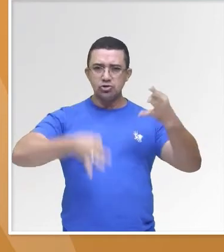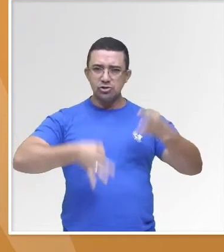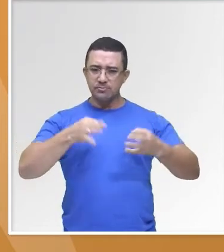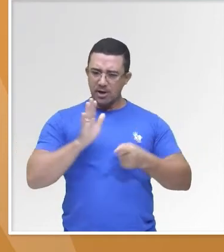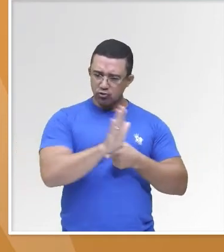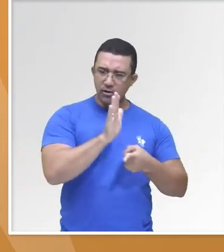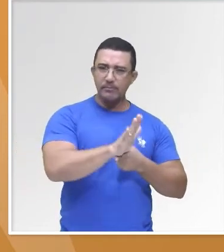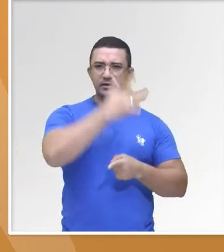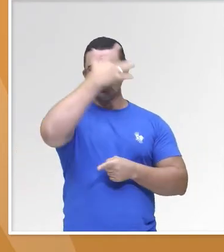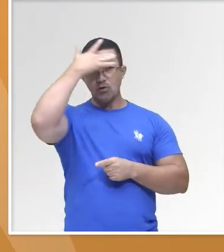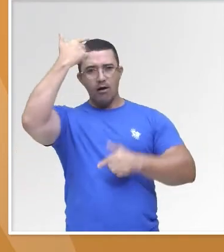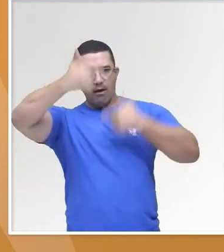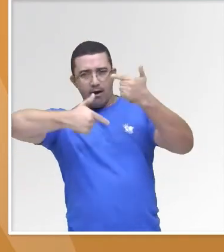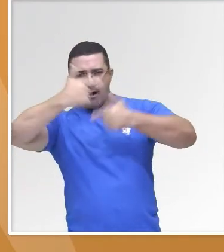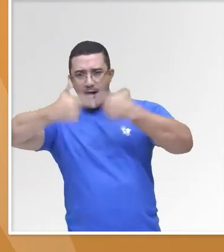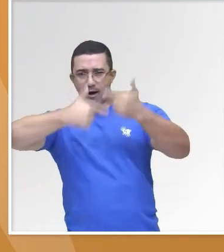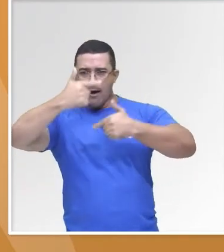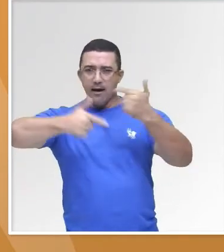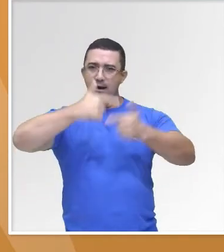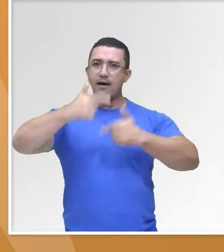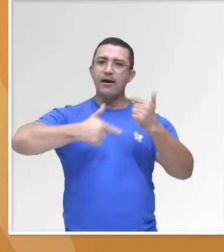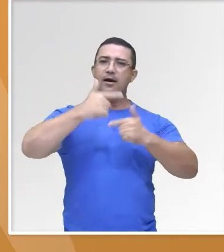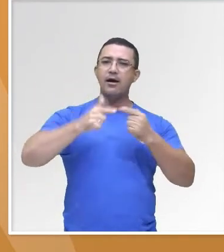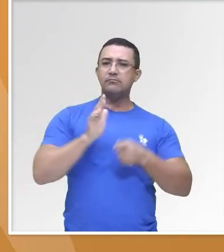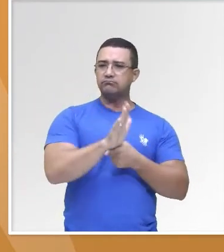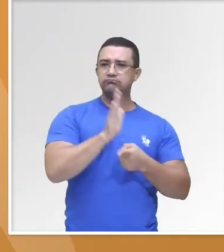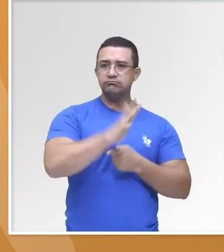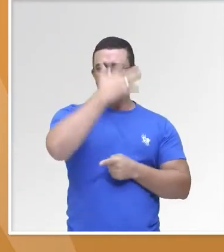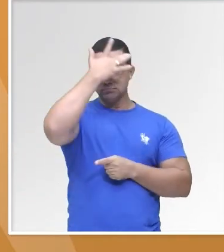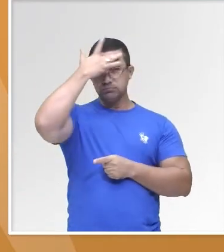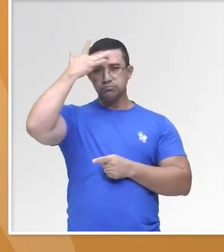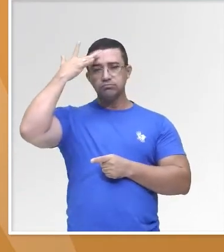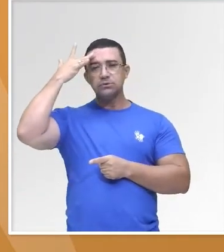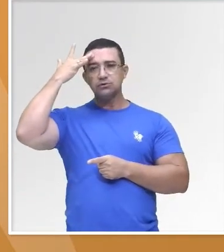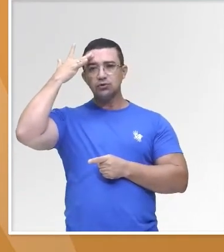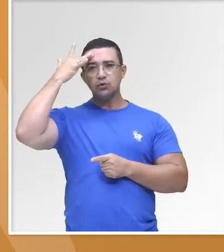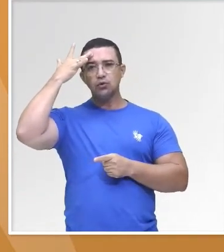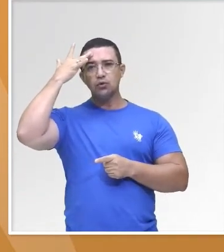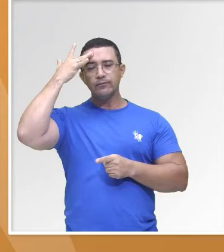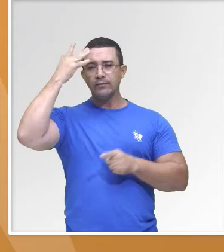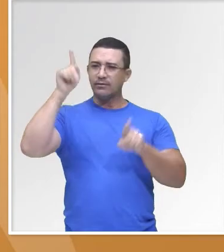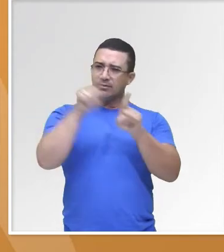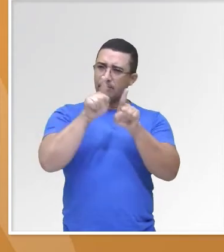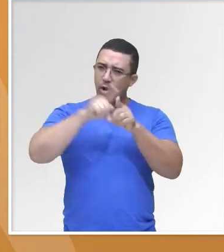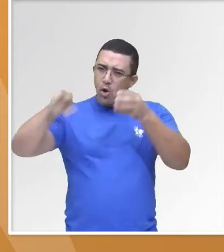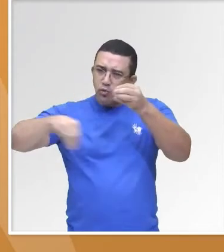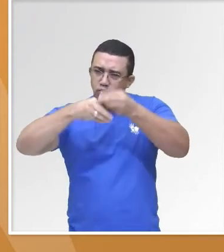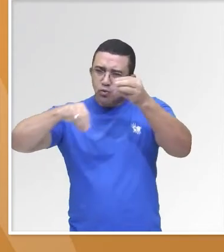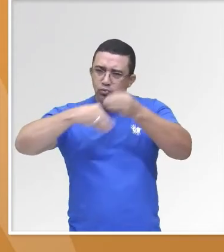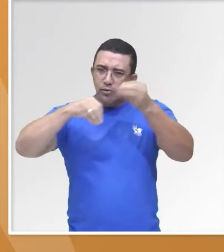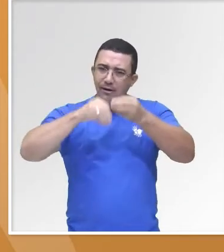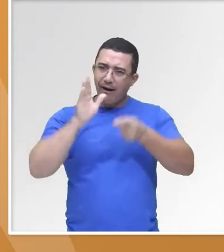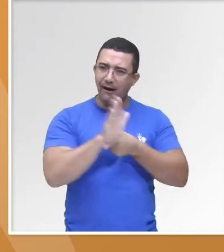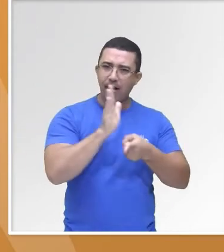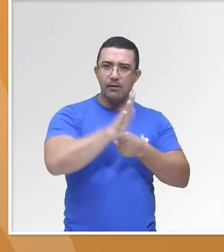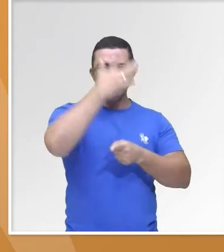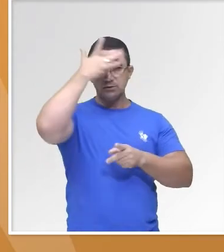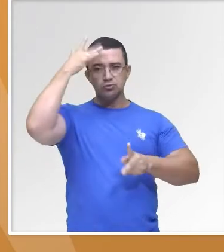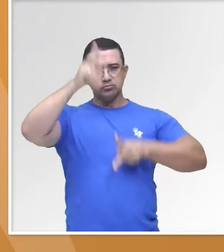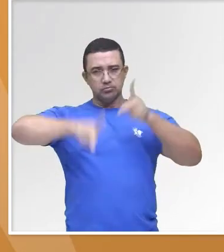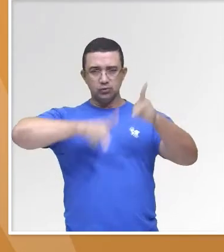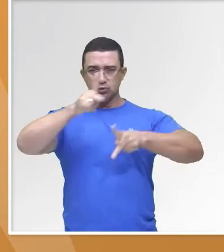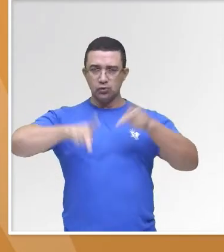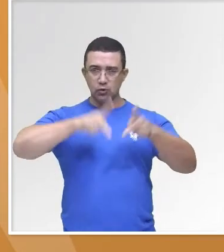filantrópicos. Trabalhava aquela ideia de você doar, contribuir para o povo e, obviamente,